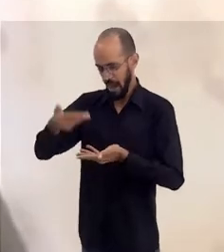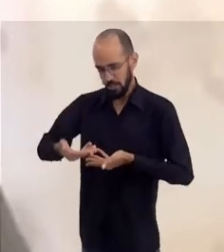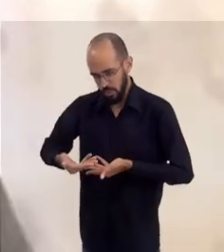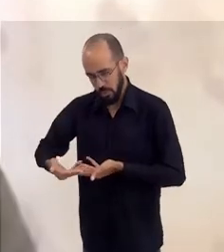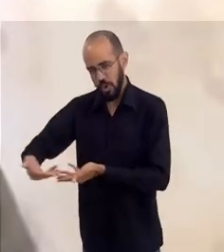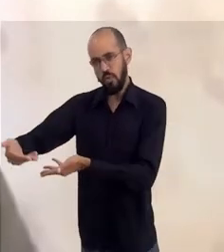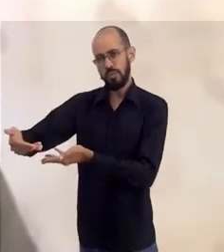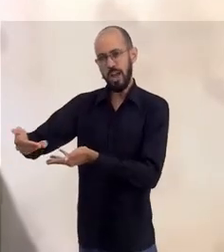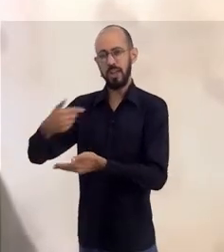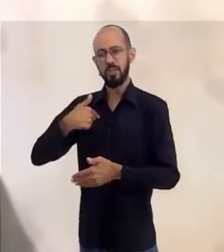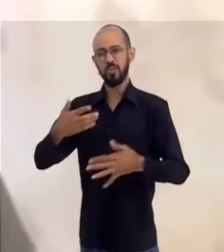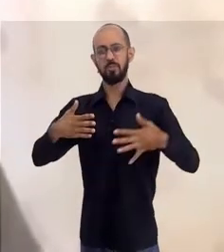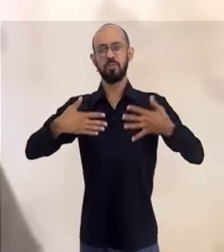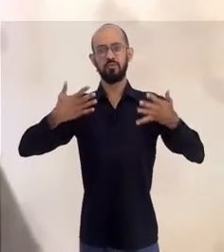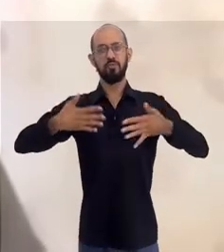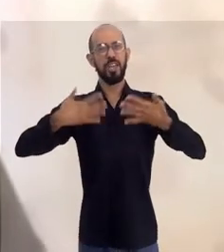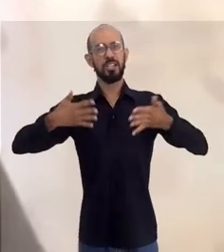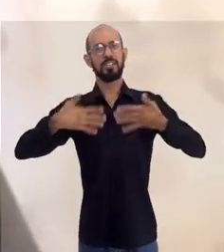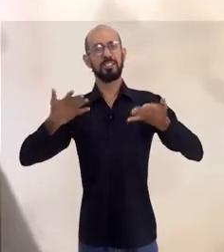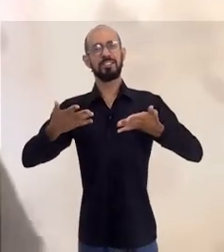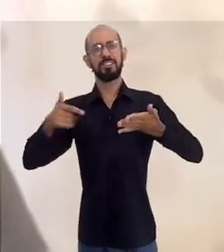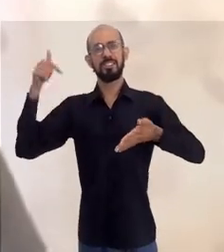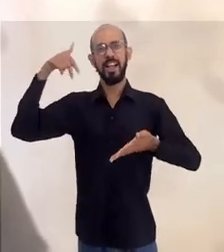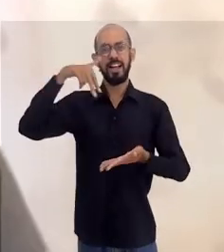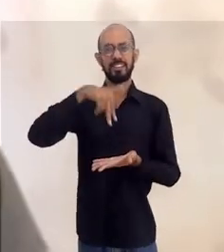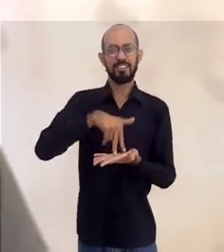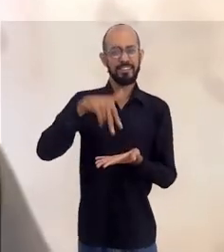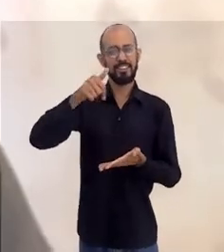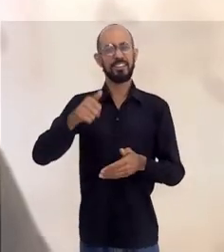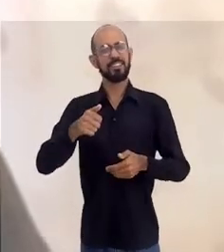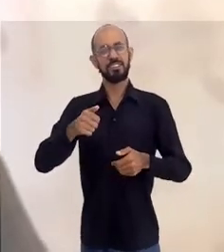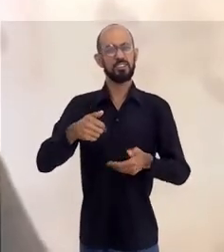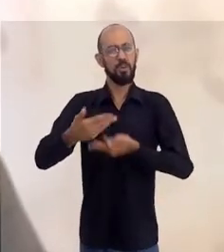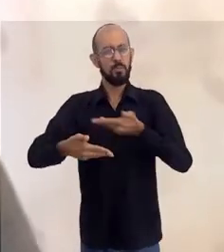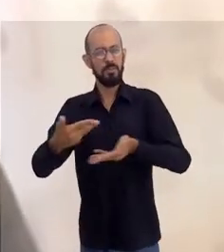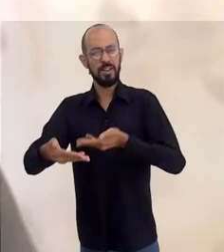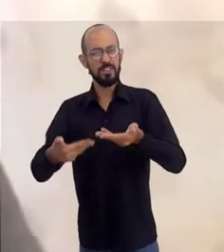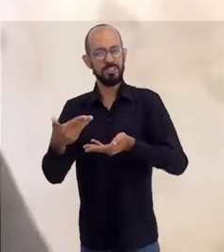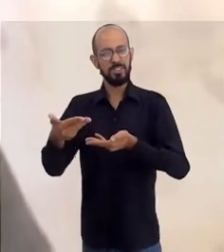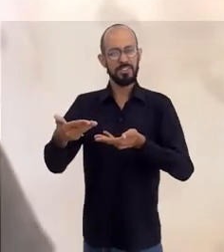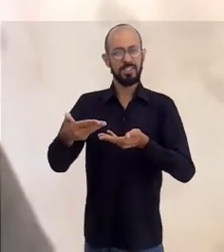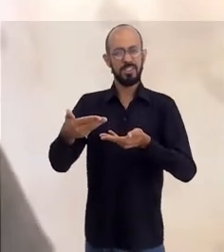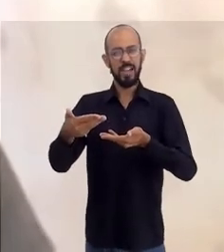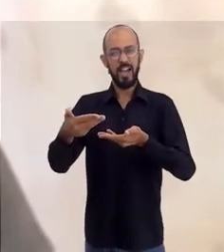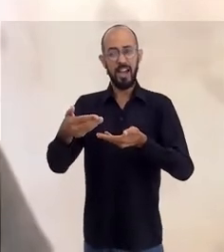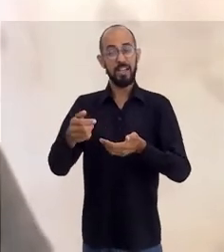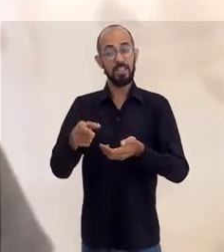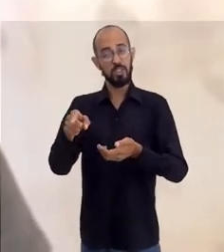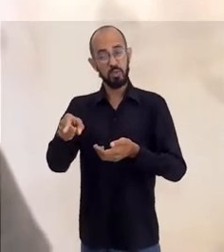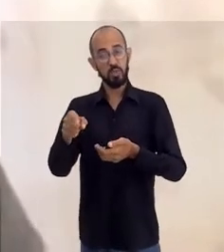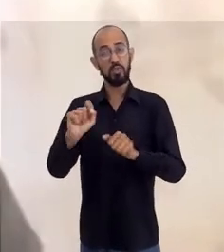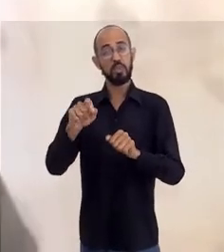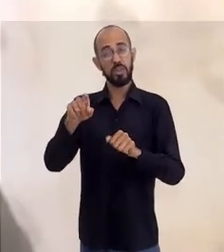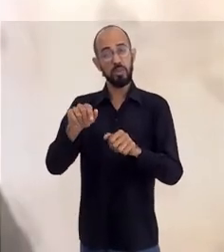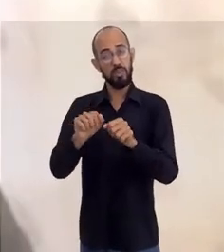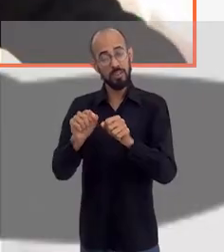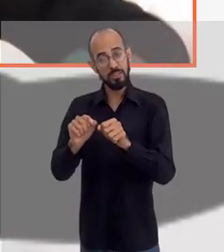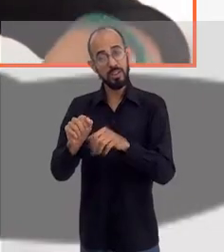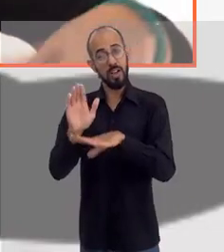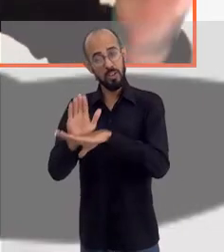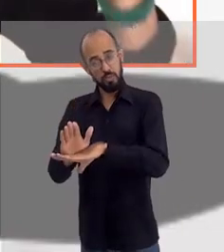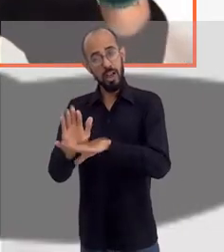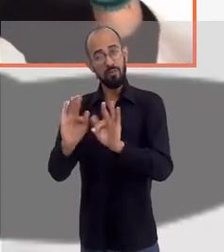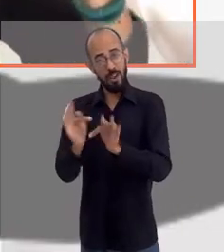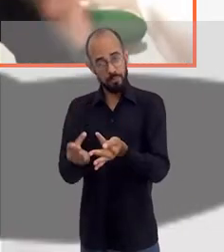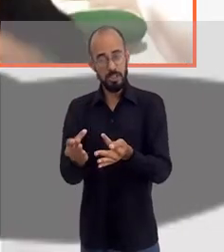convite eu tô muito feliz de estar aqui compartilhando um pouco dessa alegria que vem de transformando e trazendo dignidade para muitas famílias